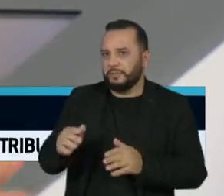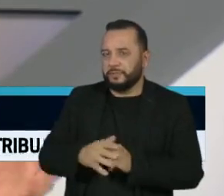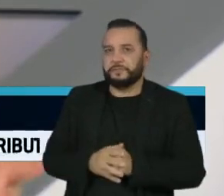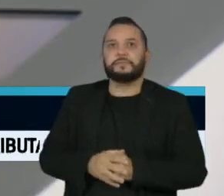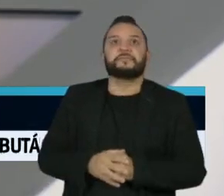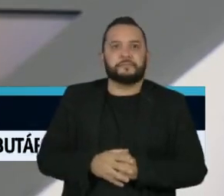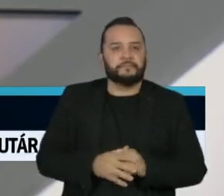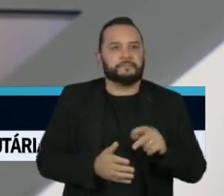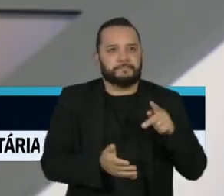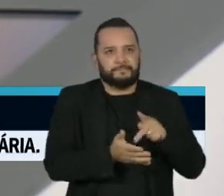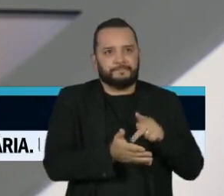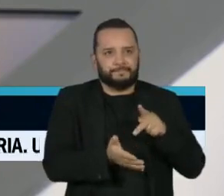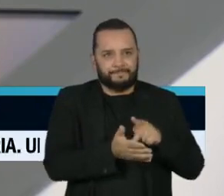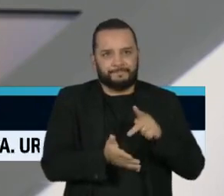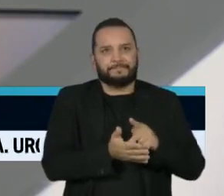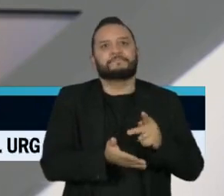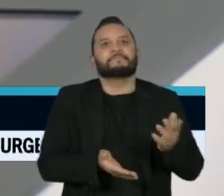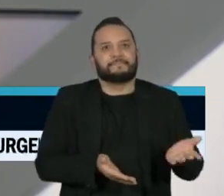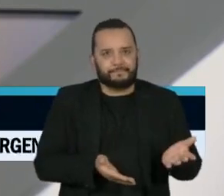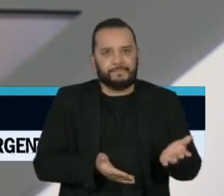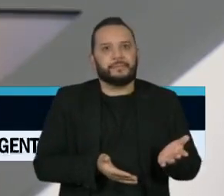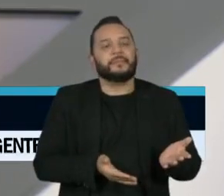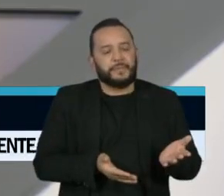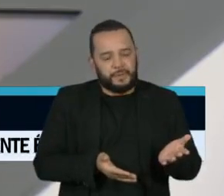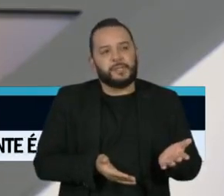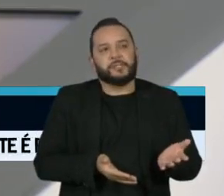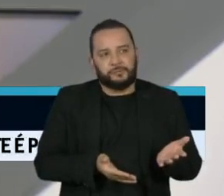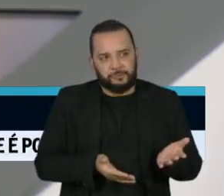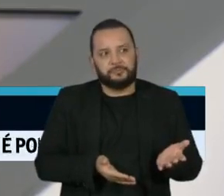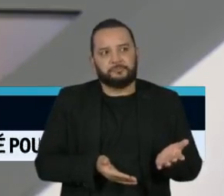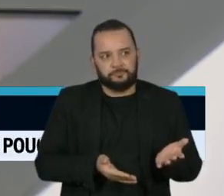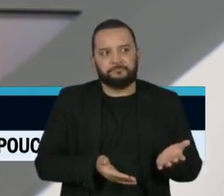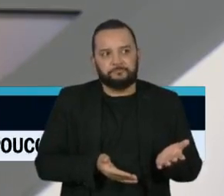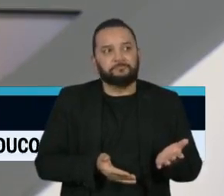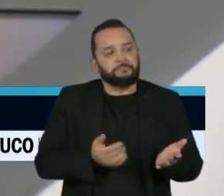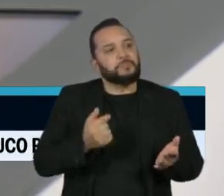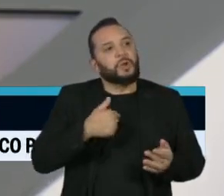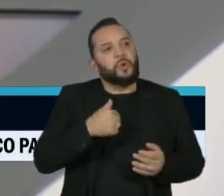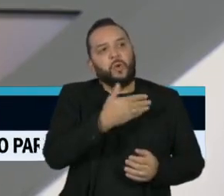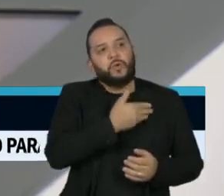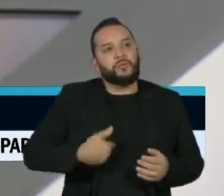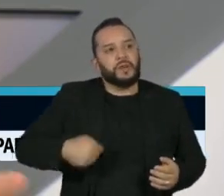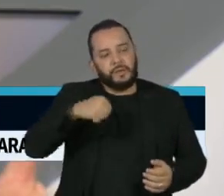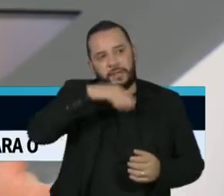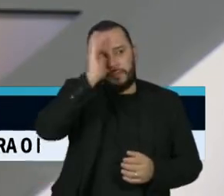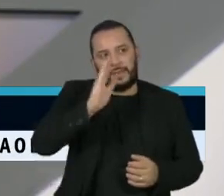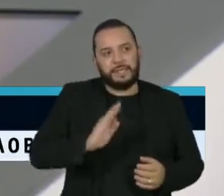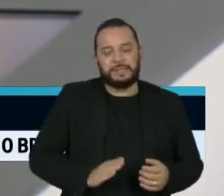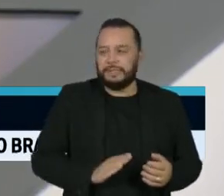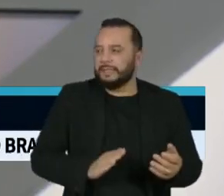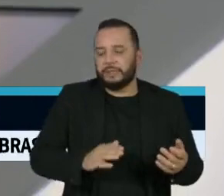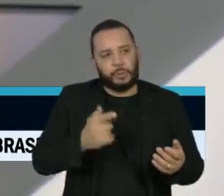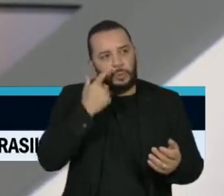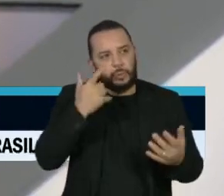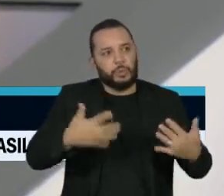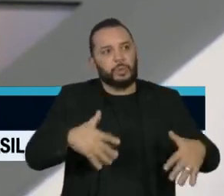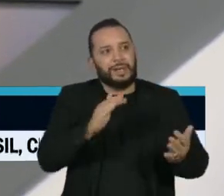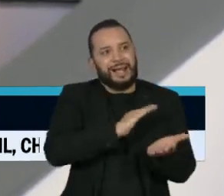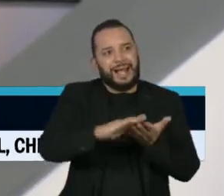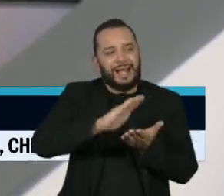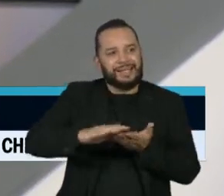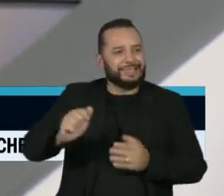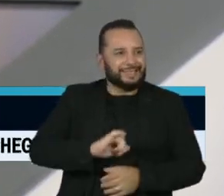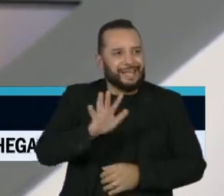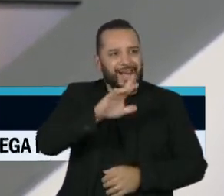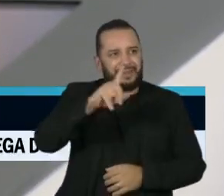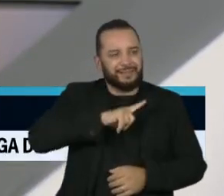nós falamos sobre o Estado patrimonialista brasileiro. É realmente algo que os números são claros nesse sentido, né?